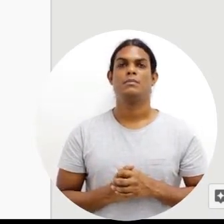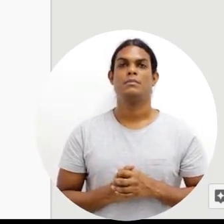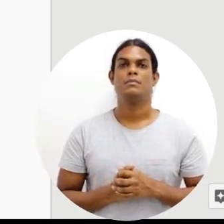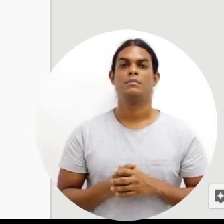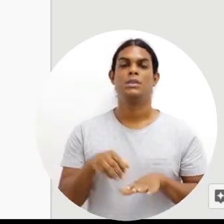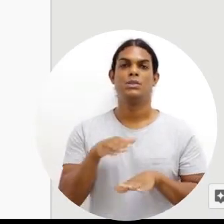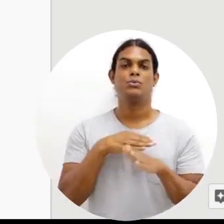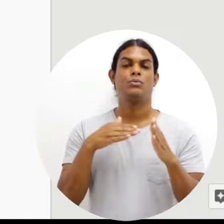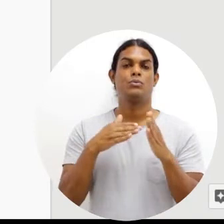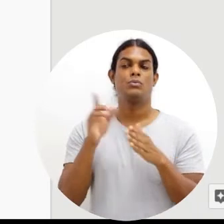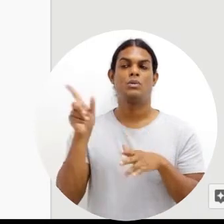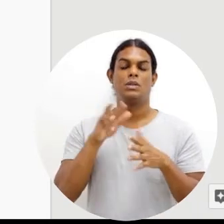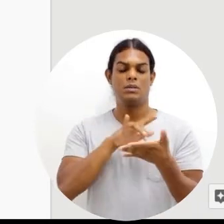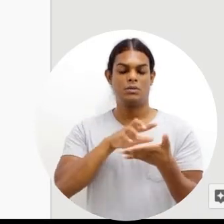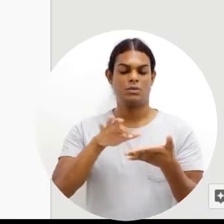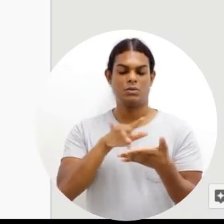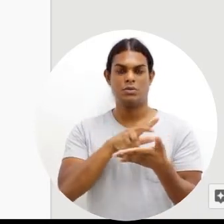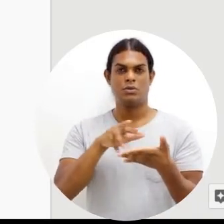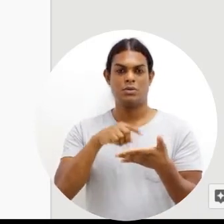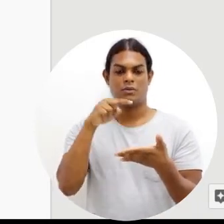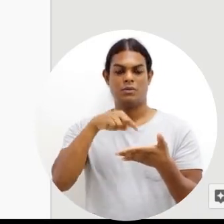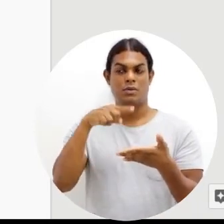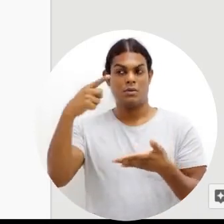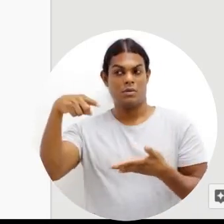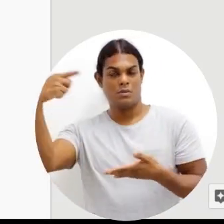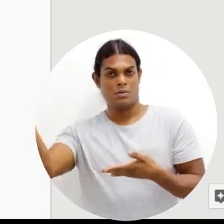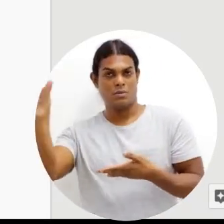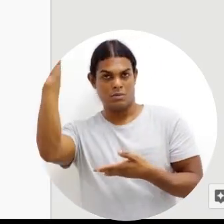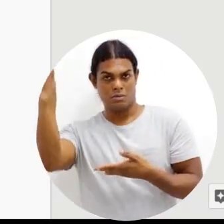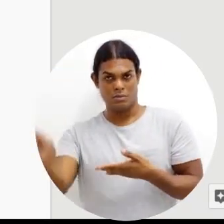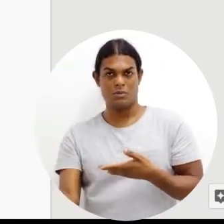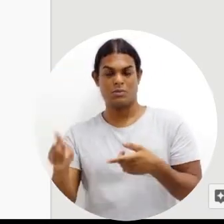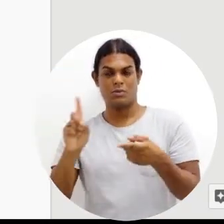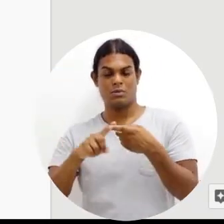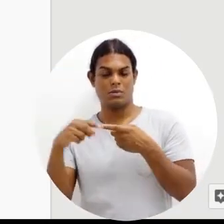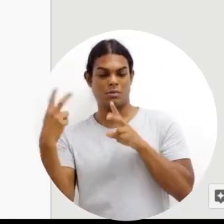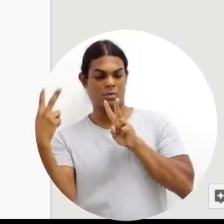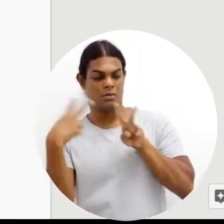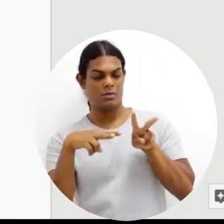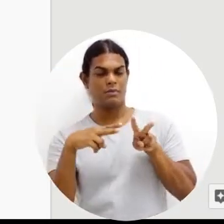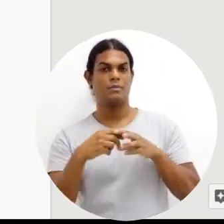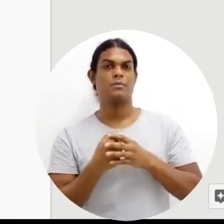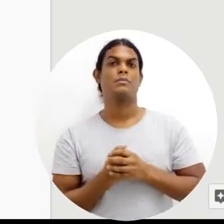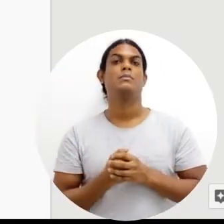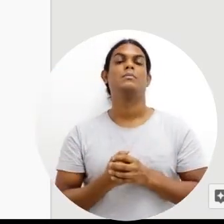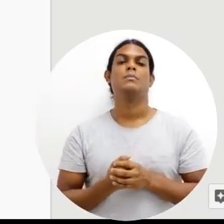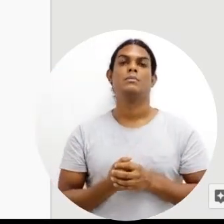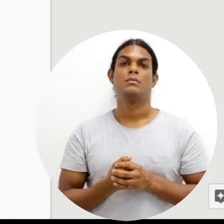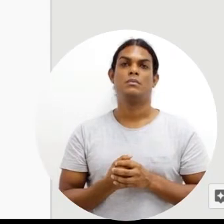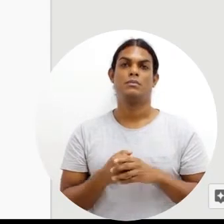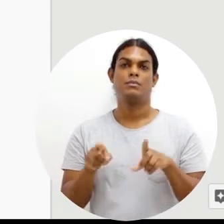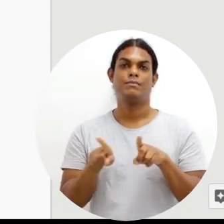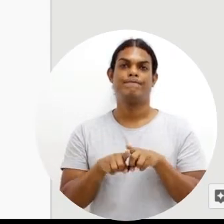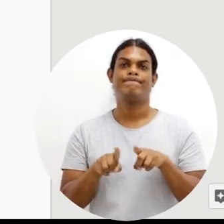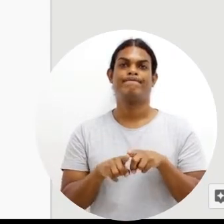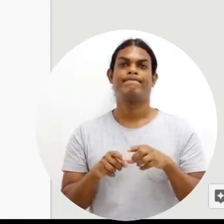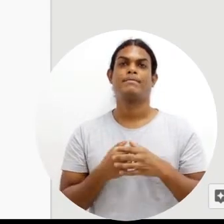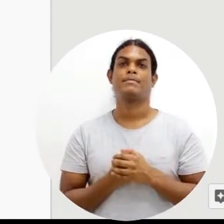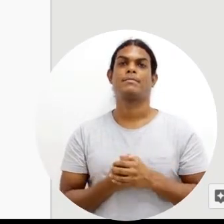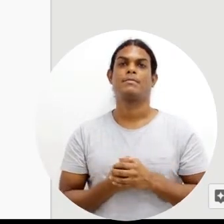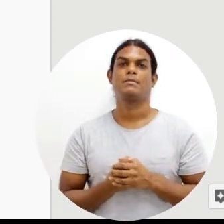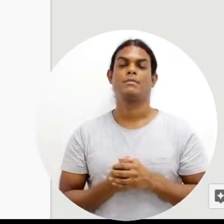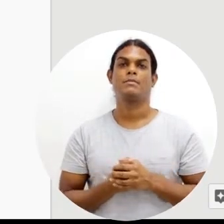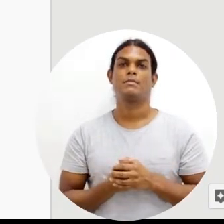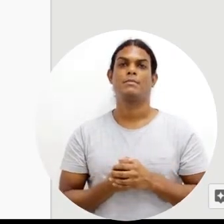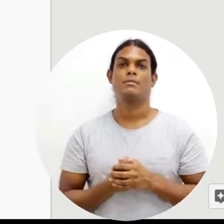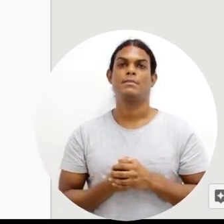tudo que eu escrevo aqui aparece também para ela. É preciso que ela esteja conectada para que ela possa visualizar isso junto comigo. E então eu